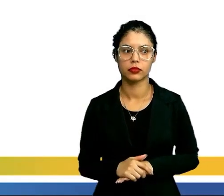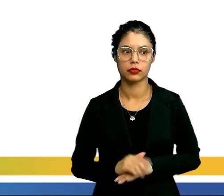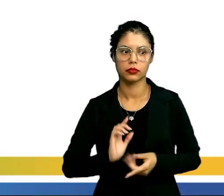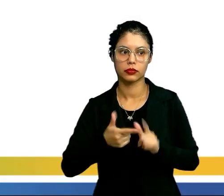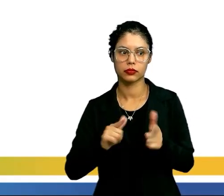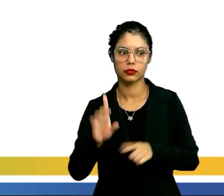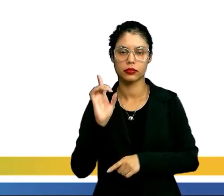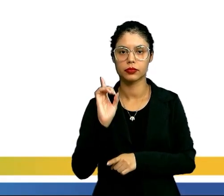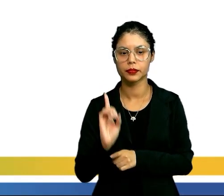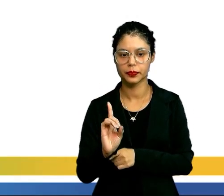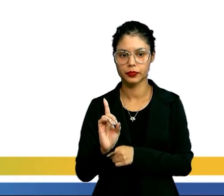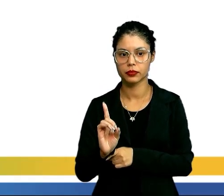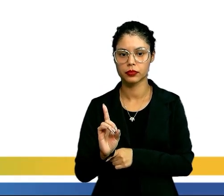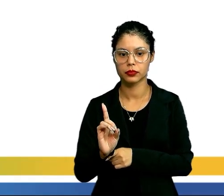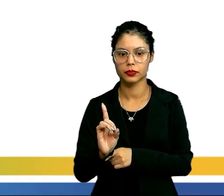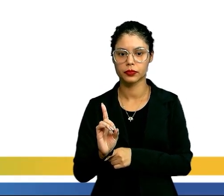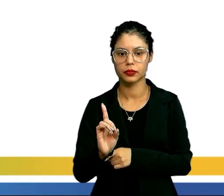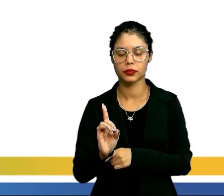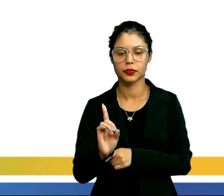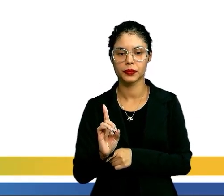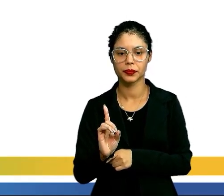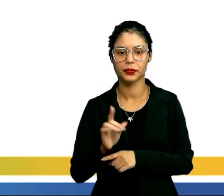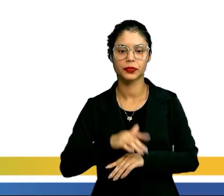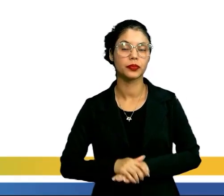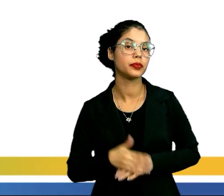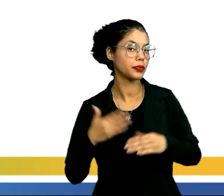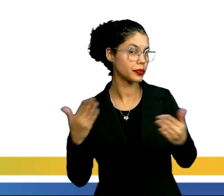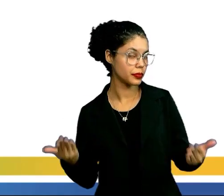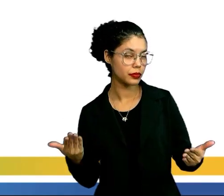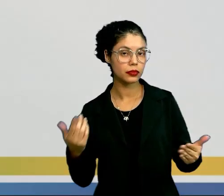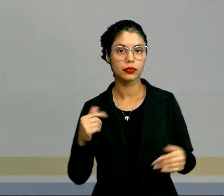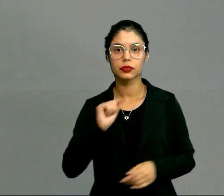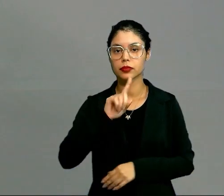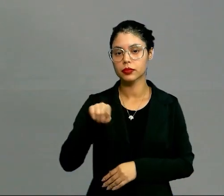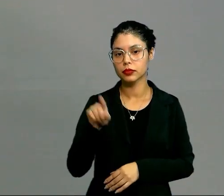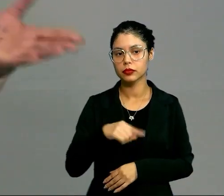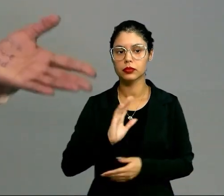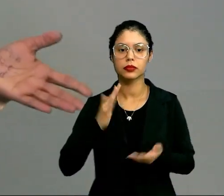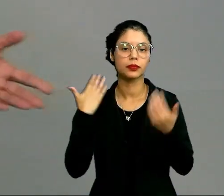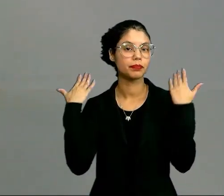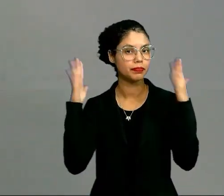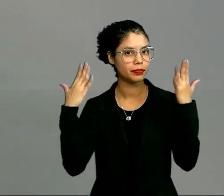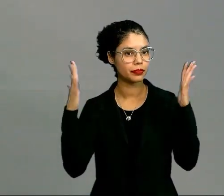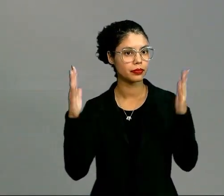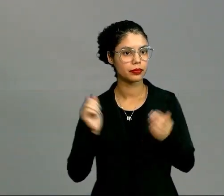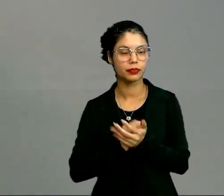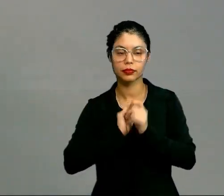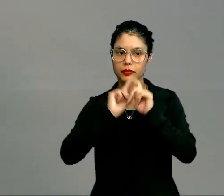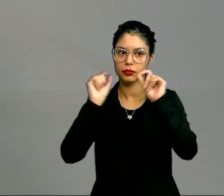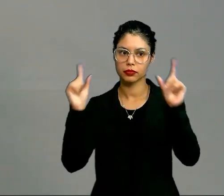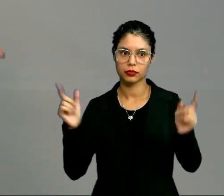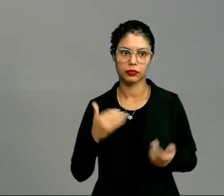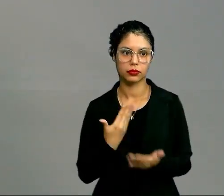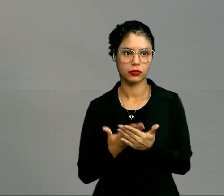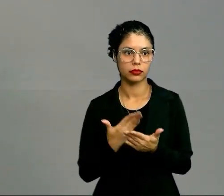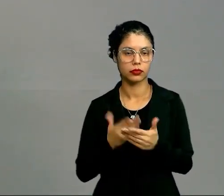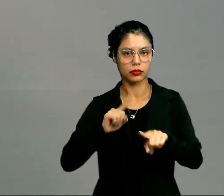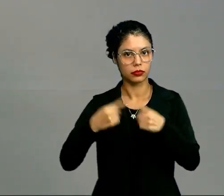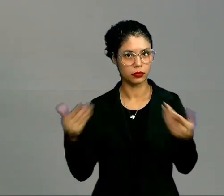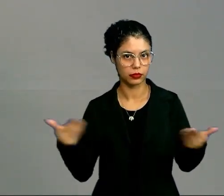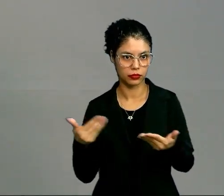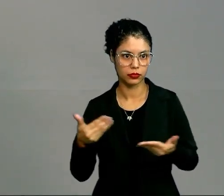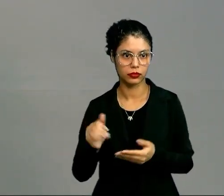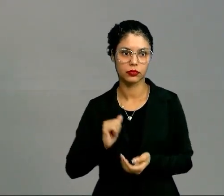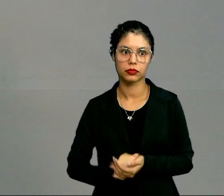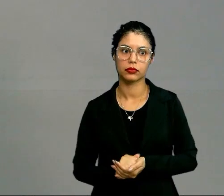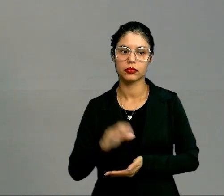seria a alternativa correta? A letra D. Quem marcou a letra D, parabéns, brilhou. Essa foi mais uma aula do